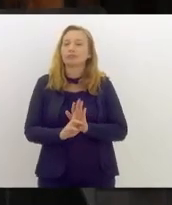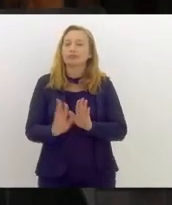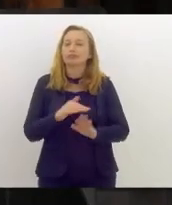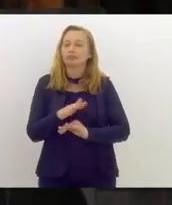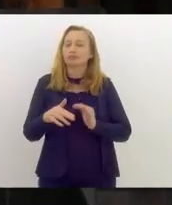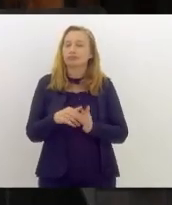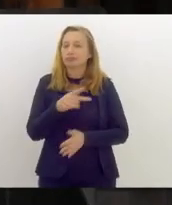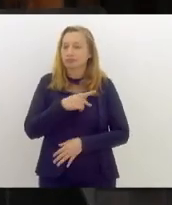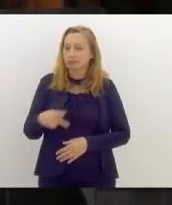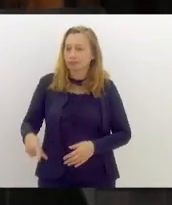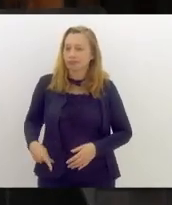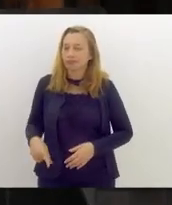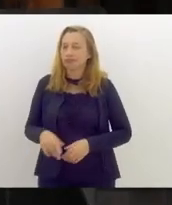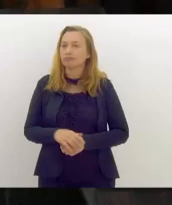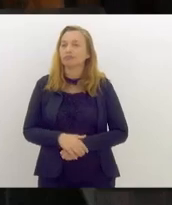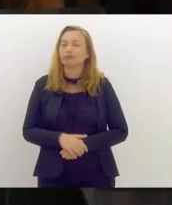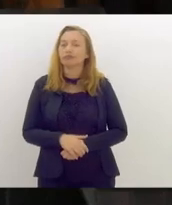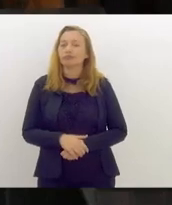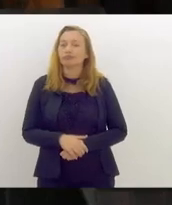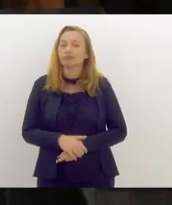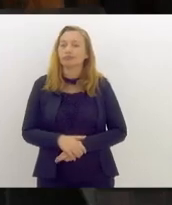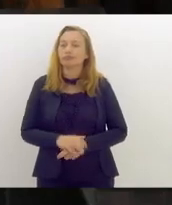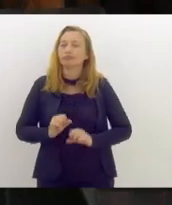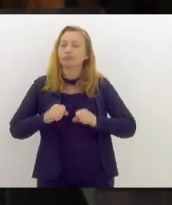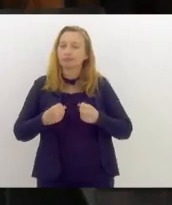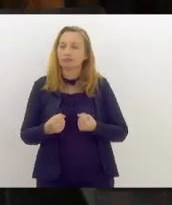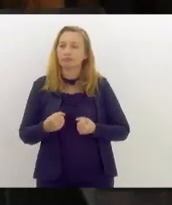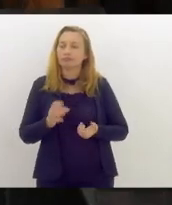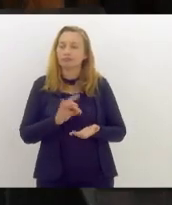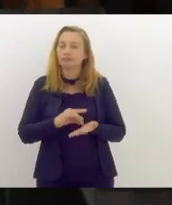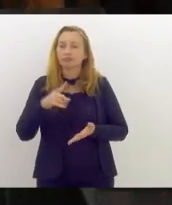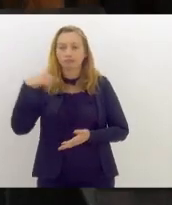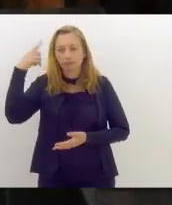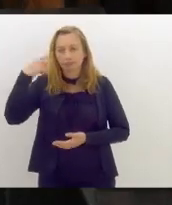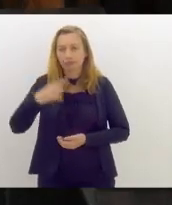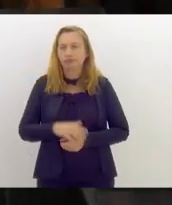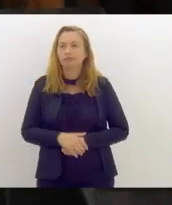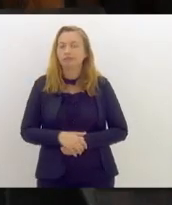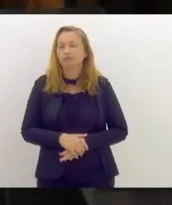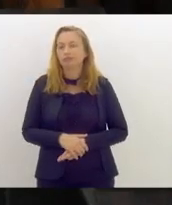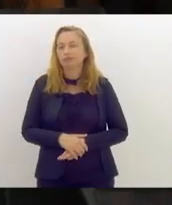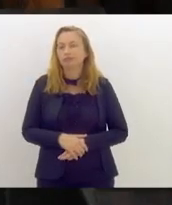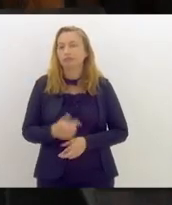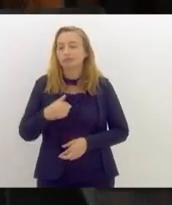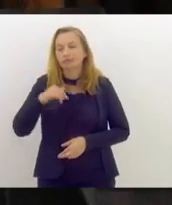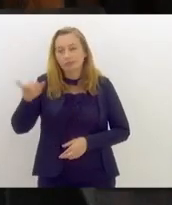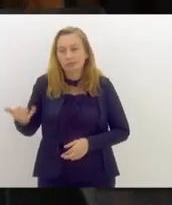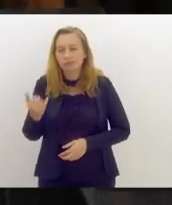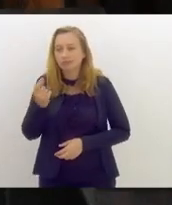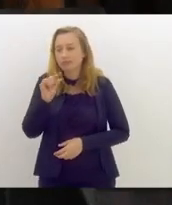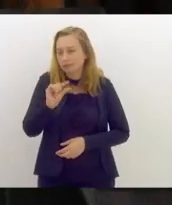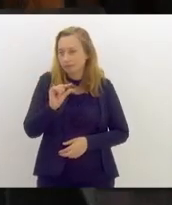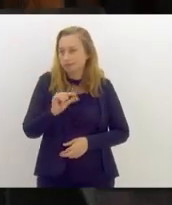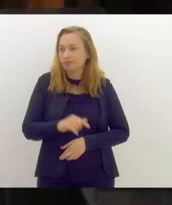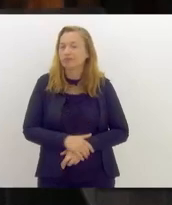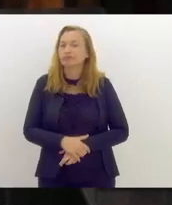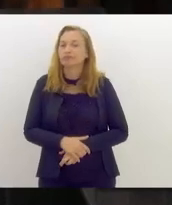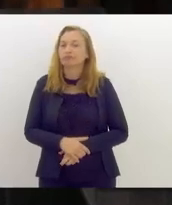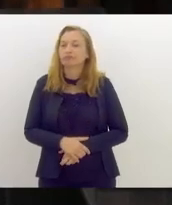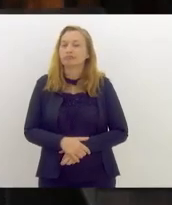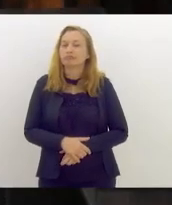e as presentes de subseção que são a verdadeira força da advocacia e aqui eu vou aproveitar um pouco